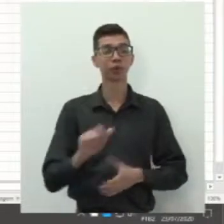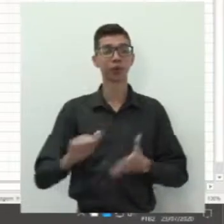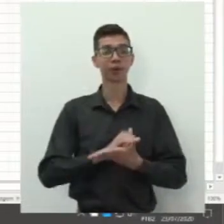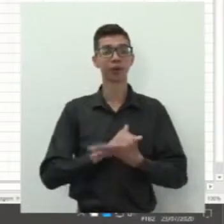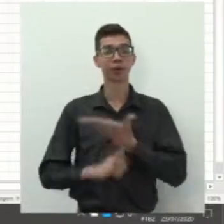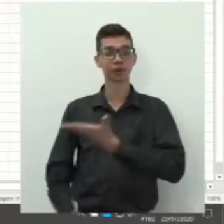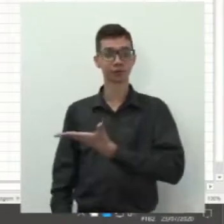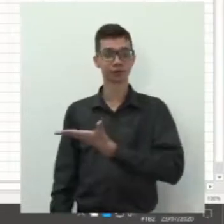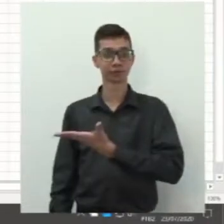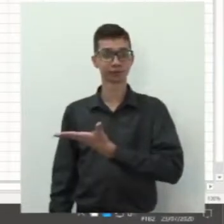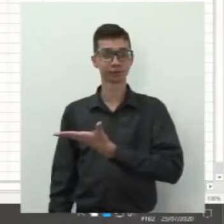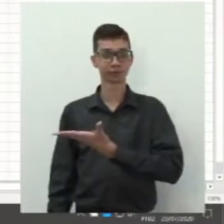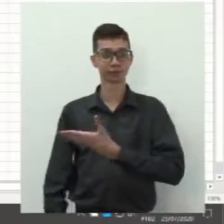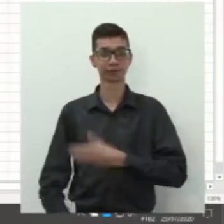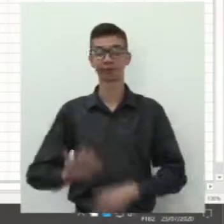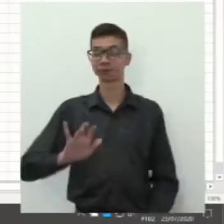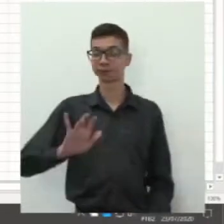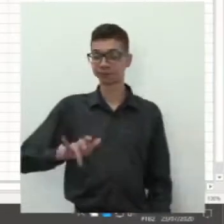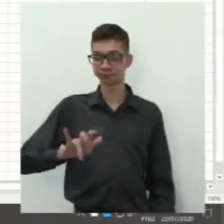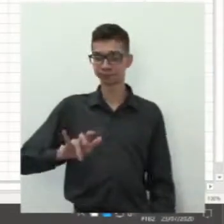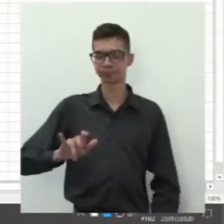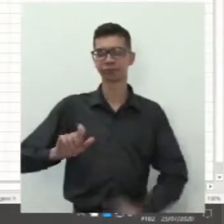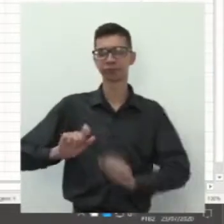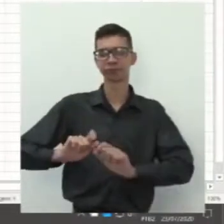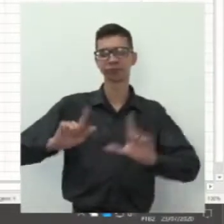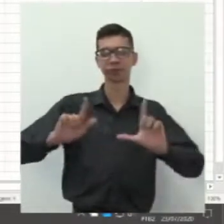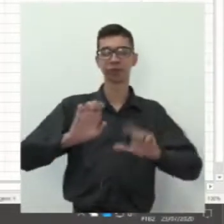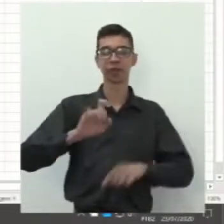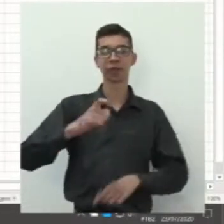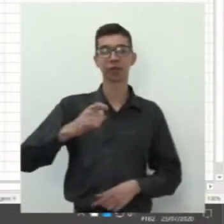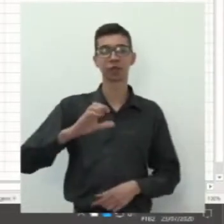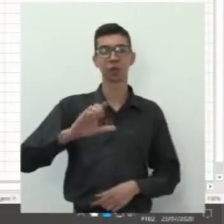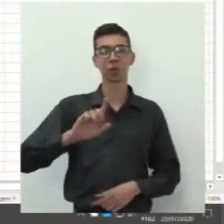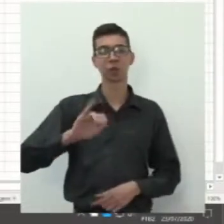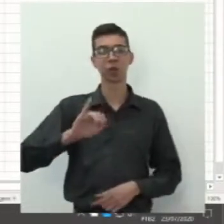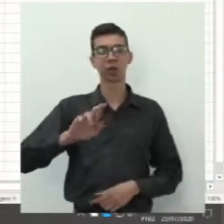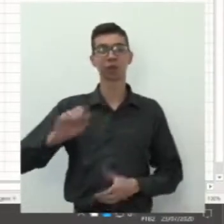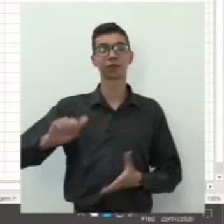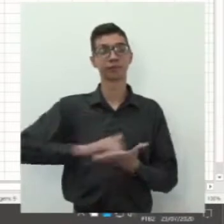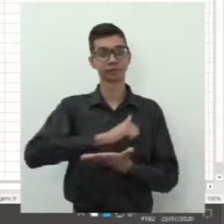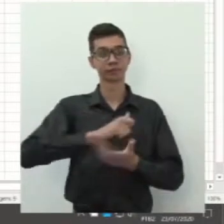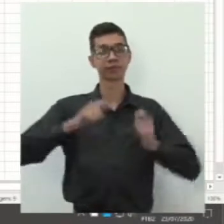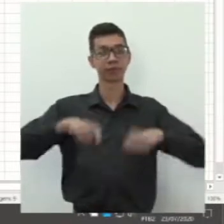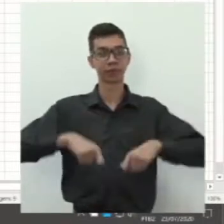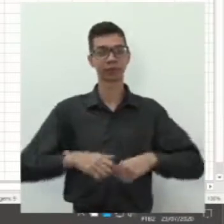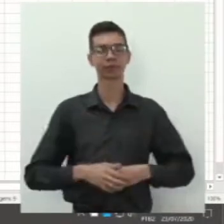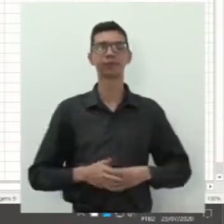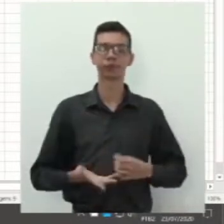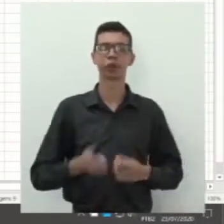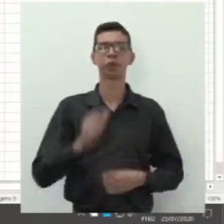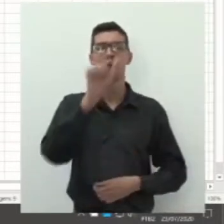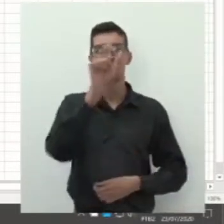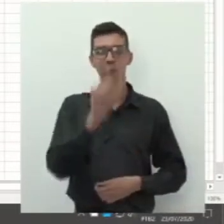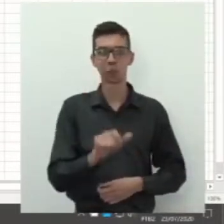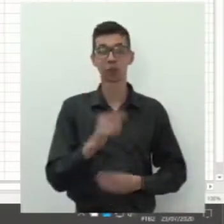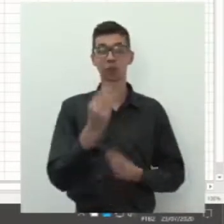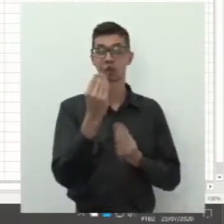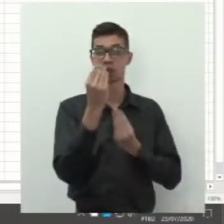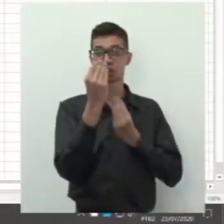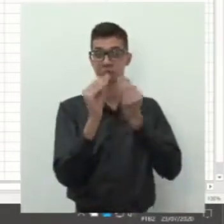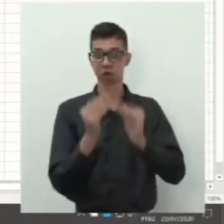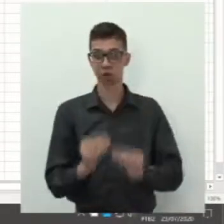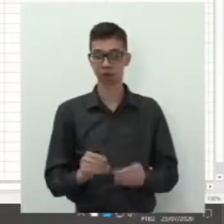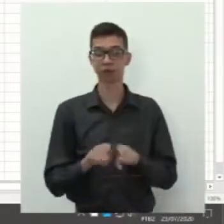excluir, botão direito na coluna, excluir. Então, eu consigo inserir linhas e colunas da maneira